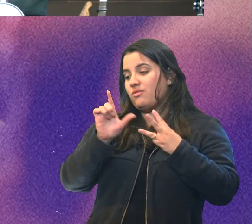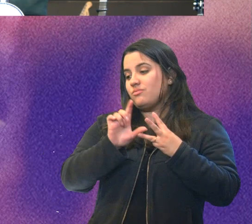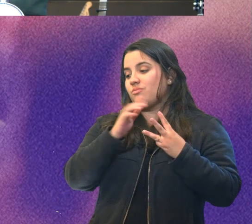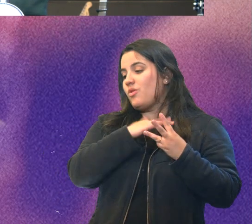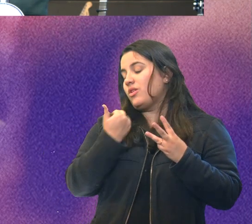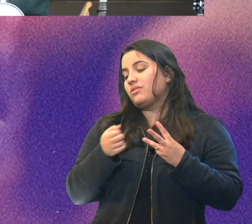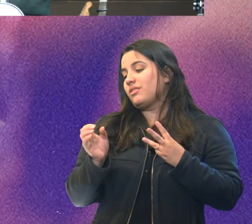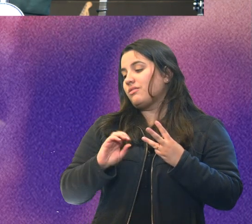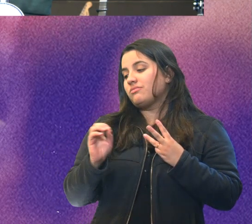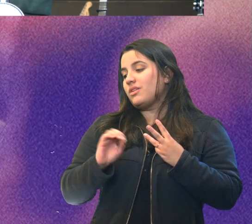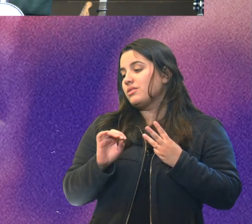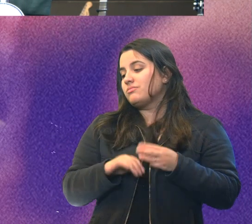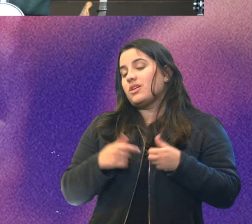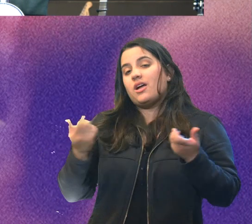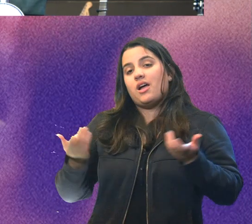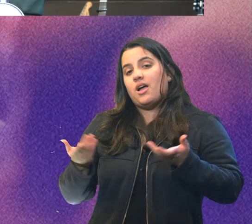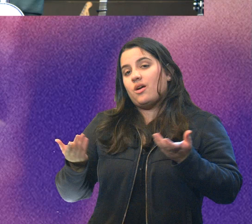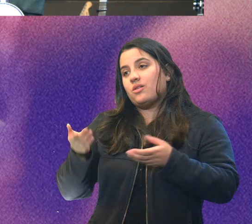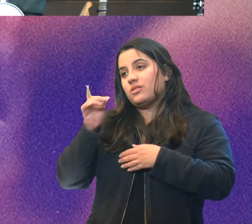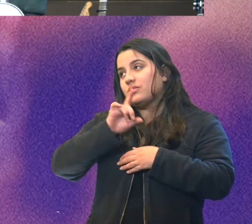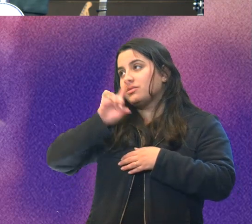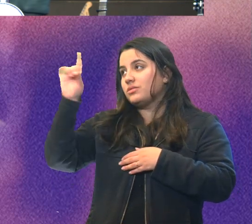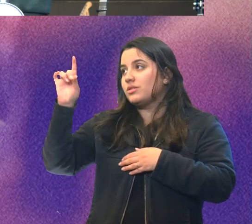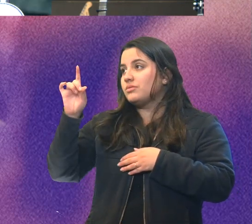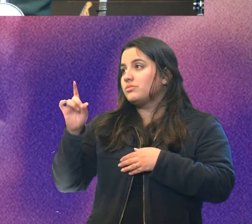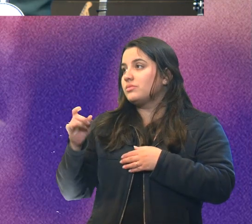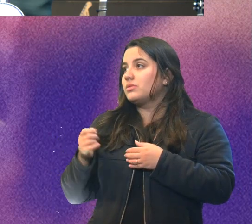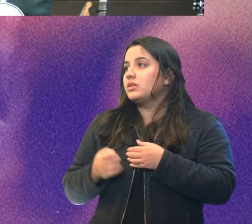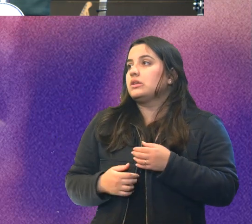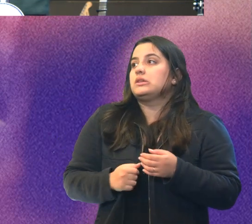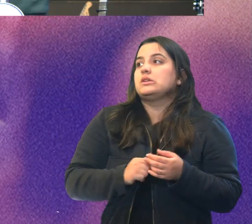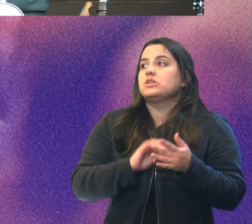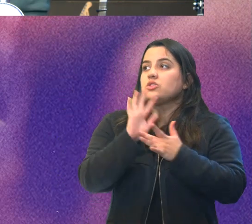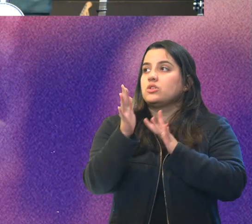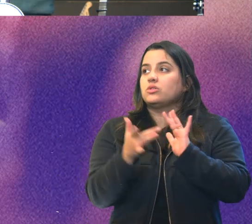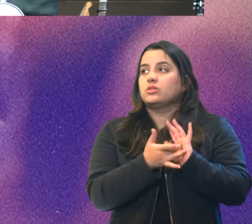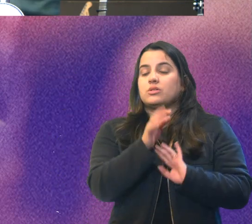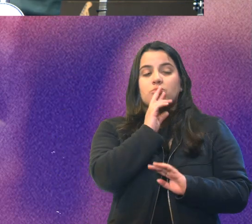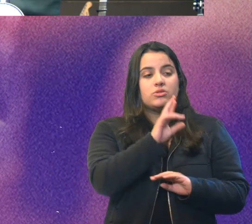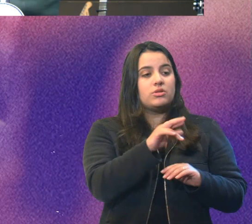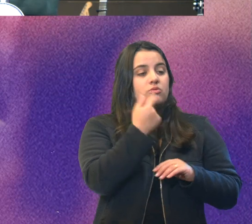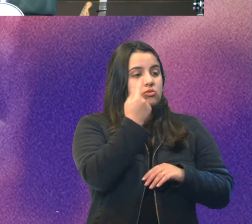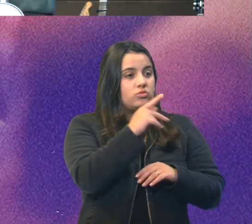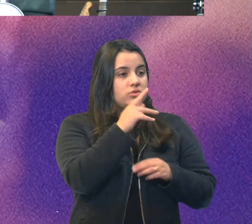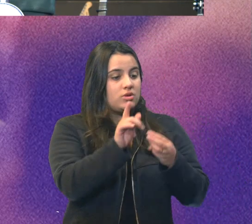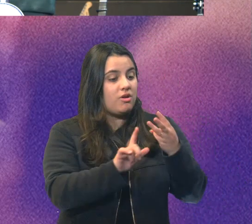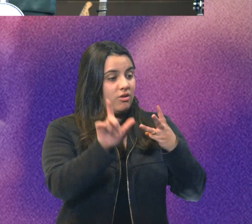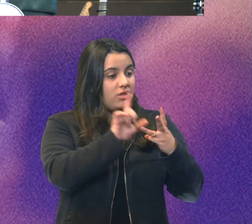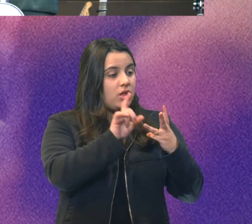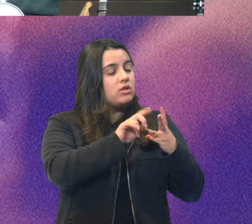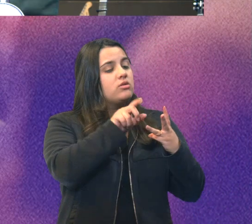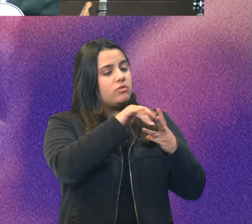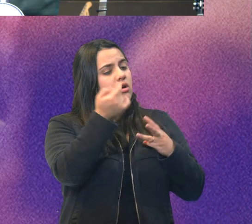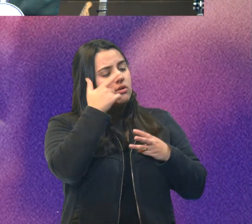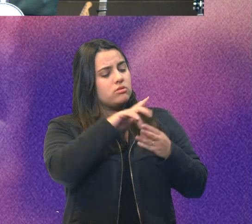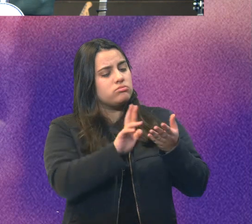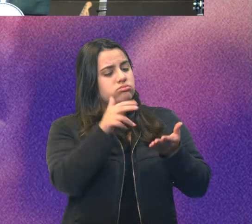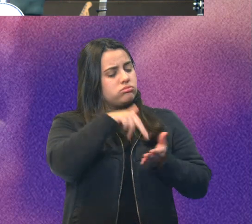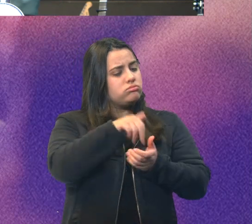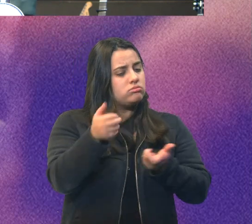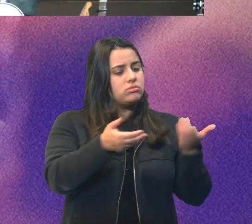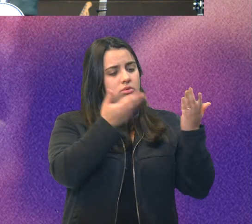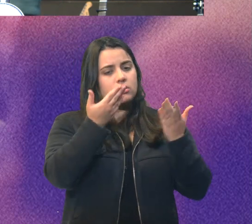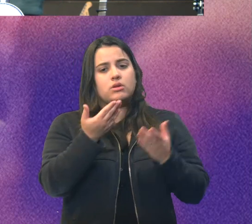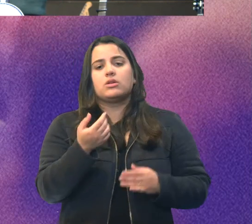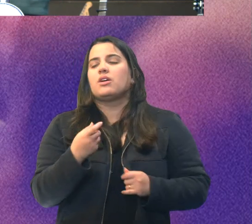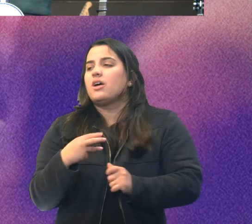que mesmo agora Deus te dará tudo o que pedires. Jesus lhe disse, o seu irmão vai ressuscitar. Marta respondeu,